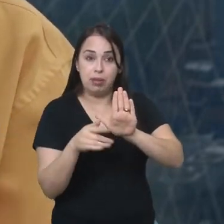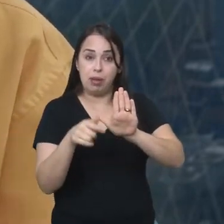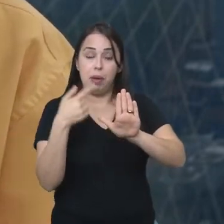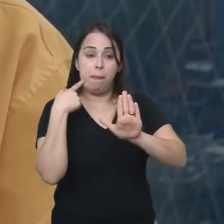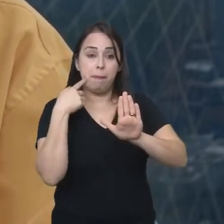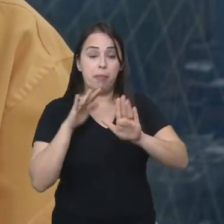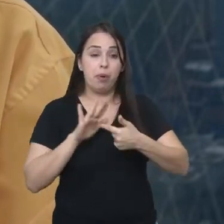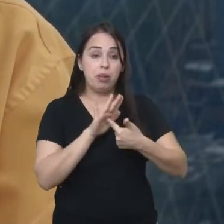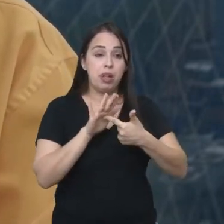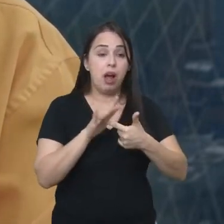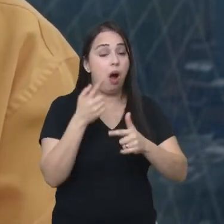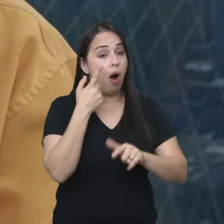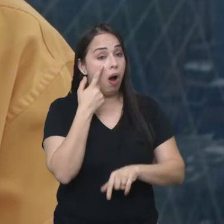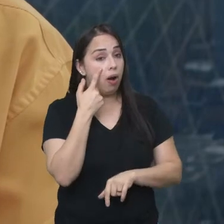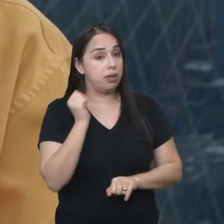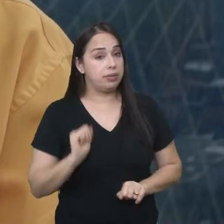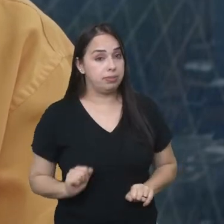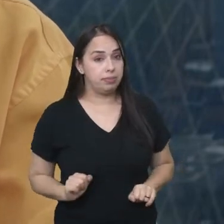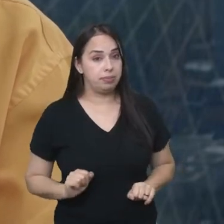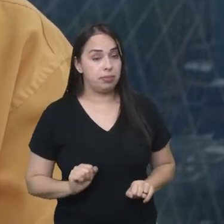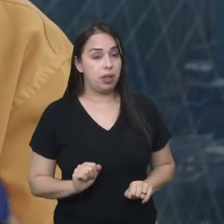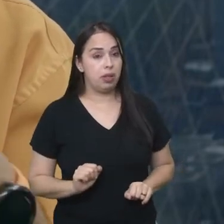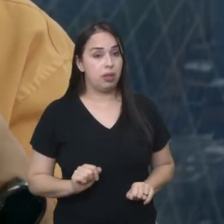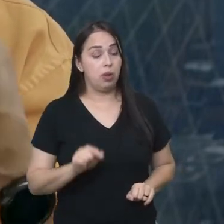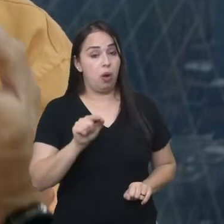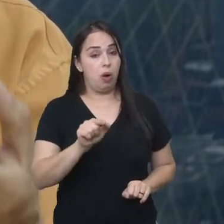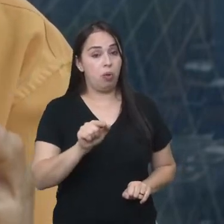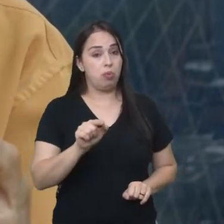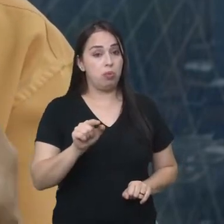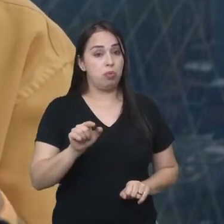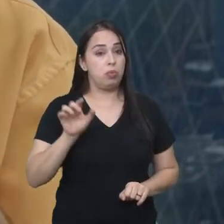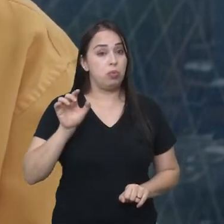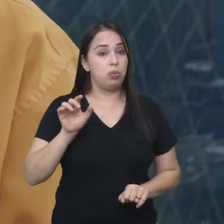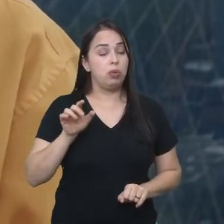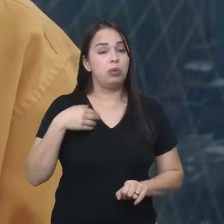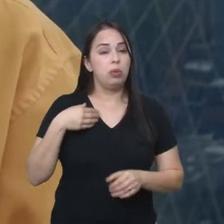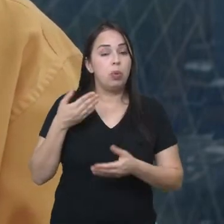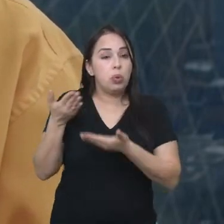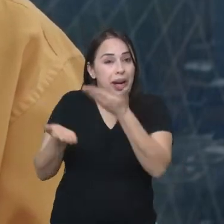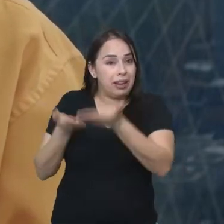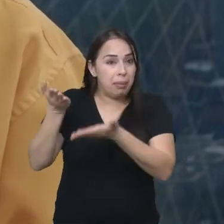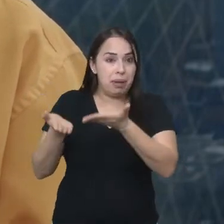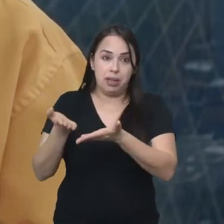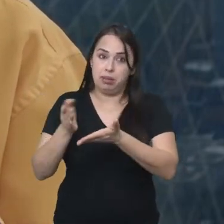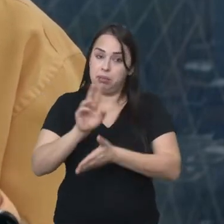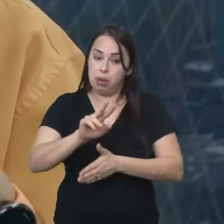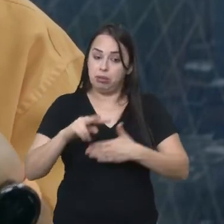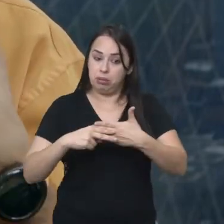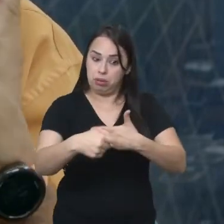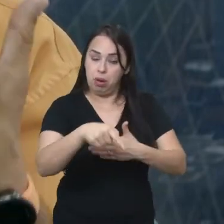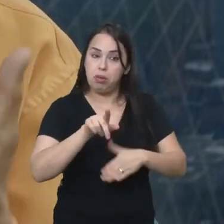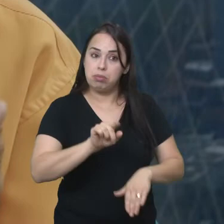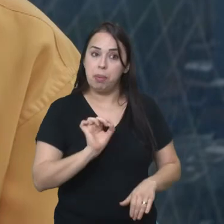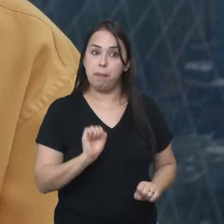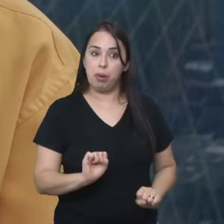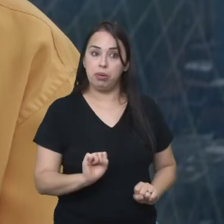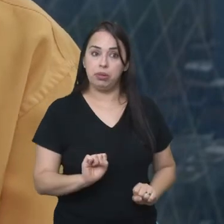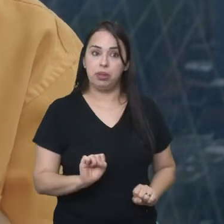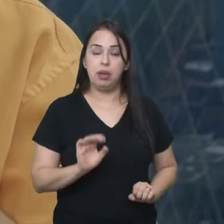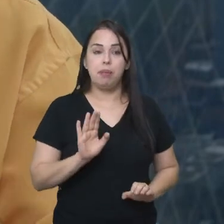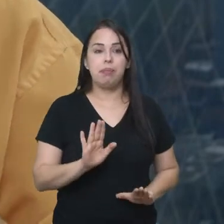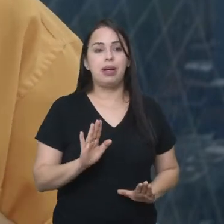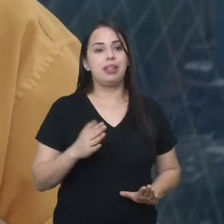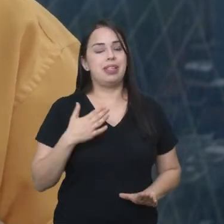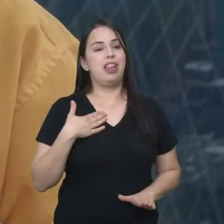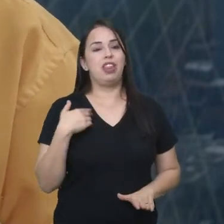dizer para ele, muitas das vezes, olha, a postura ao adolescente traz consequências, né? Ele pode ser responsabilizado, mas